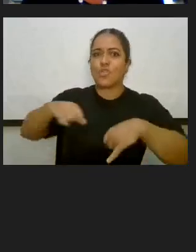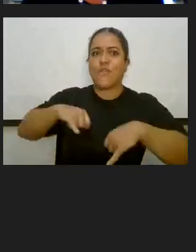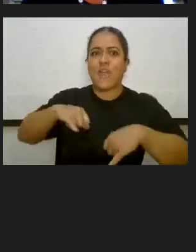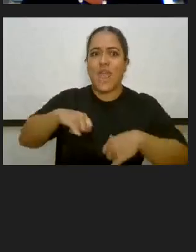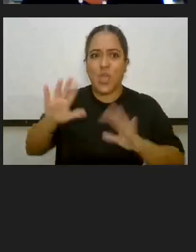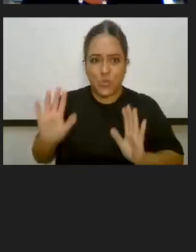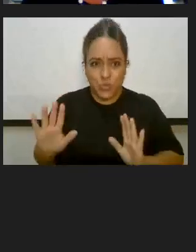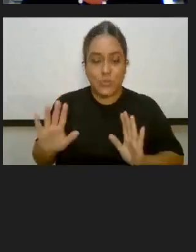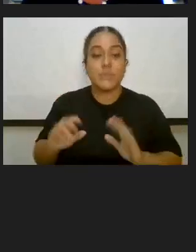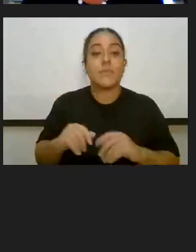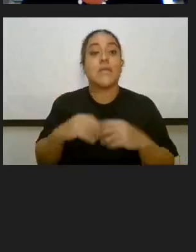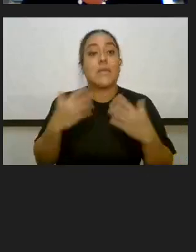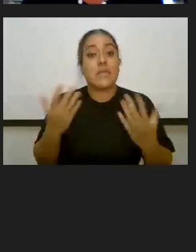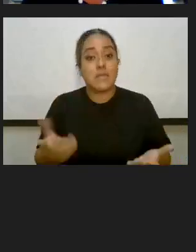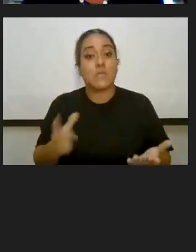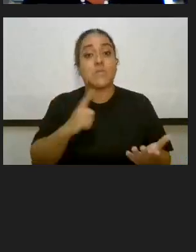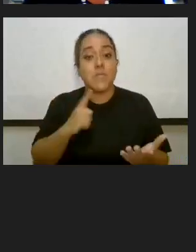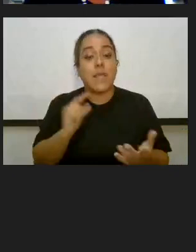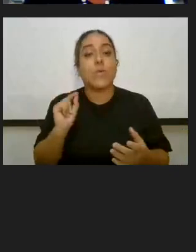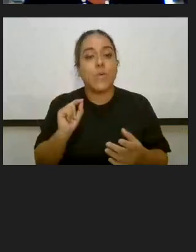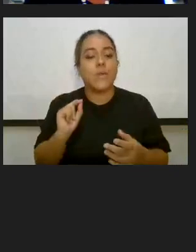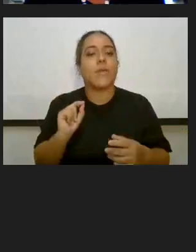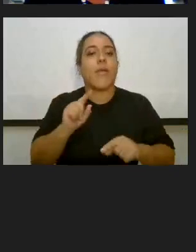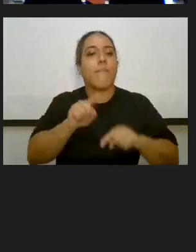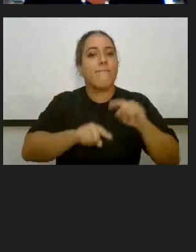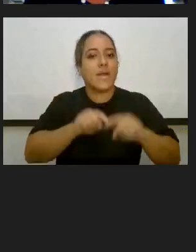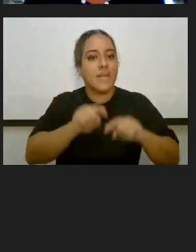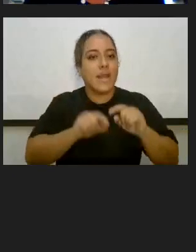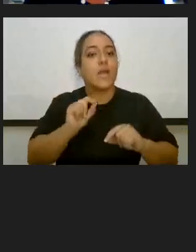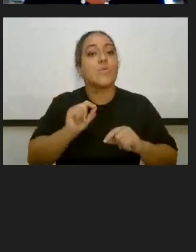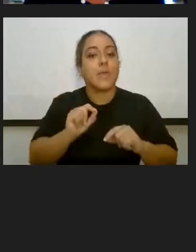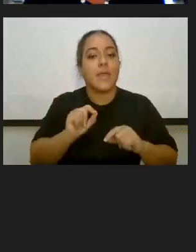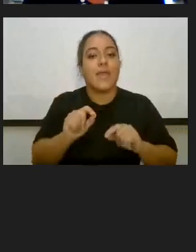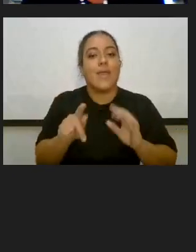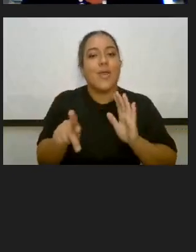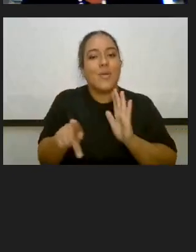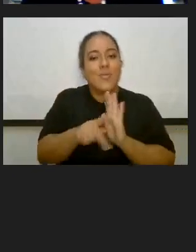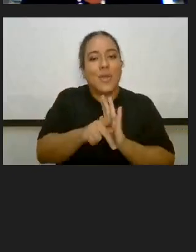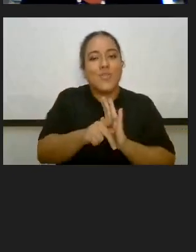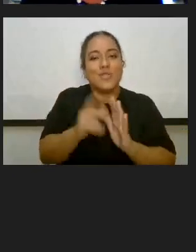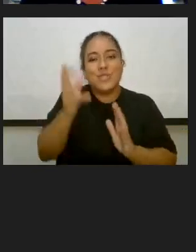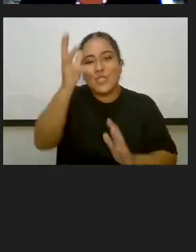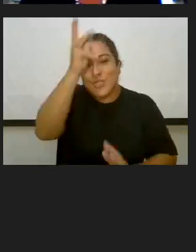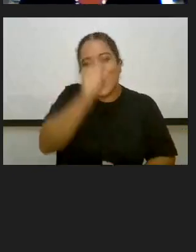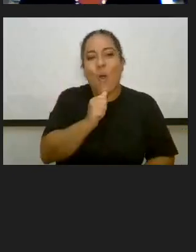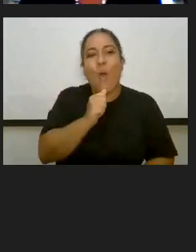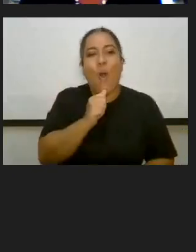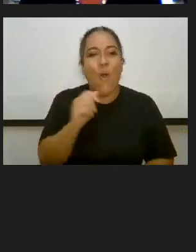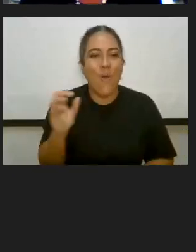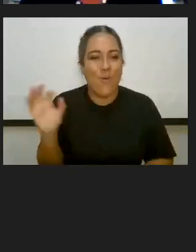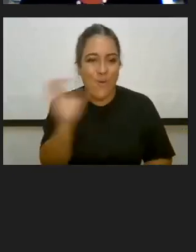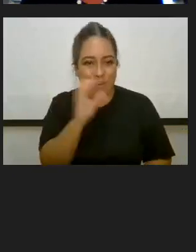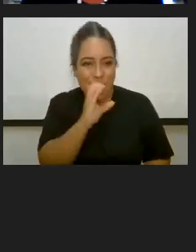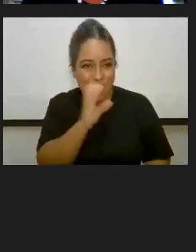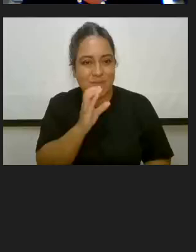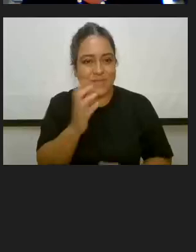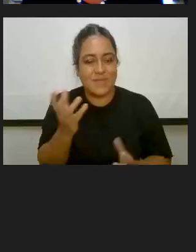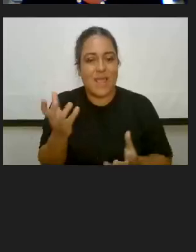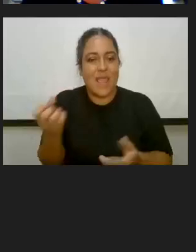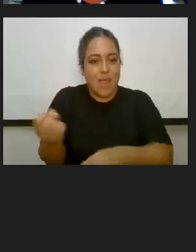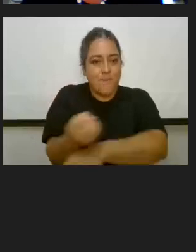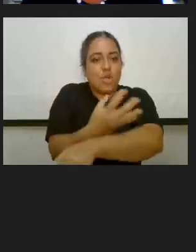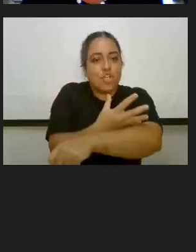tem aí os recursos dos primeiros socorros emocionais, que é um acolhimento e